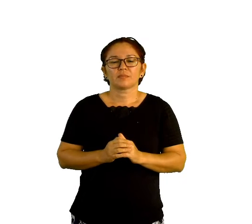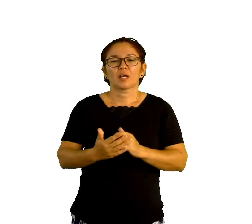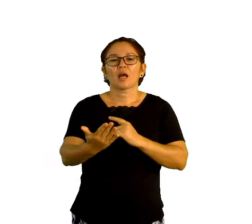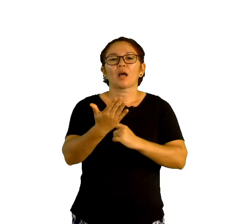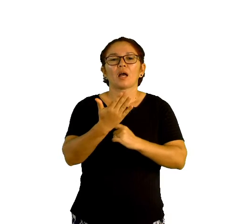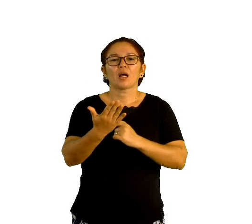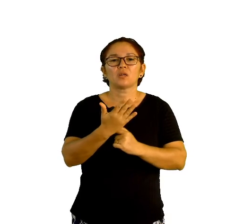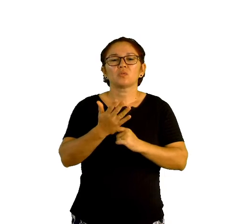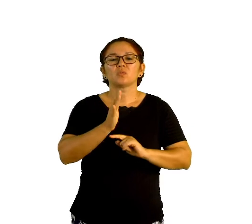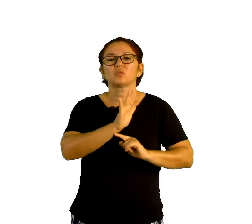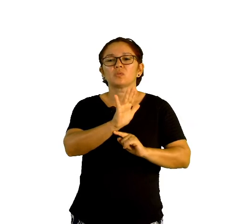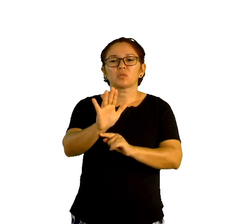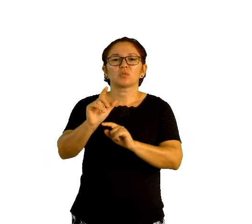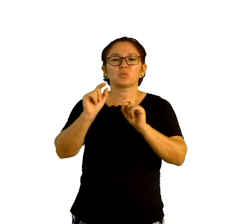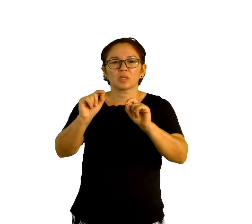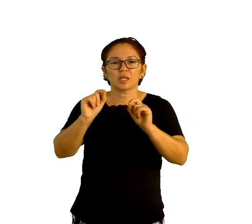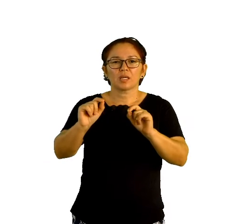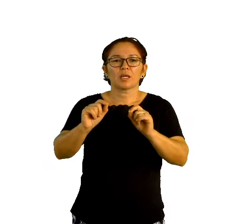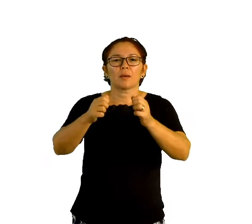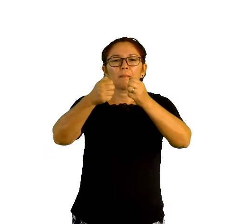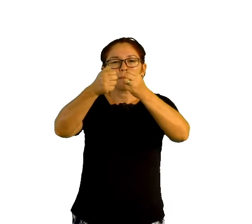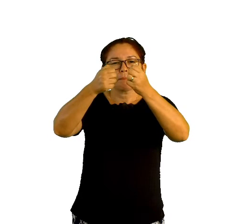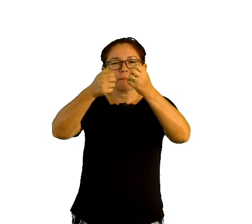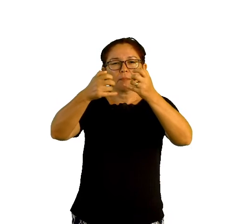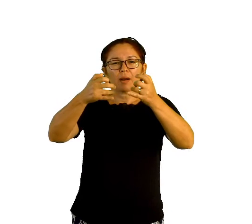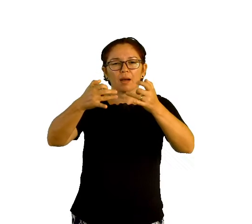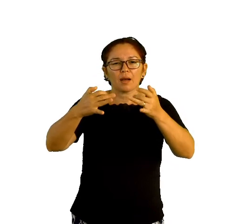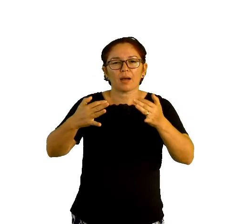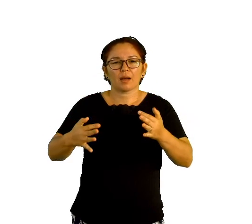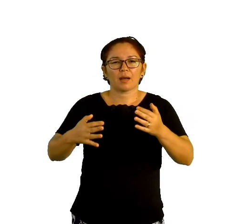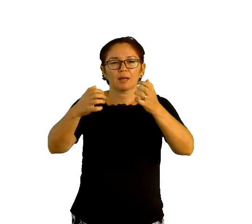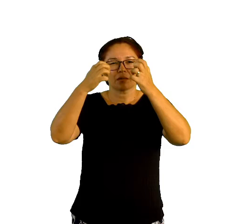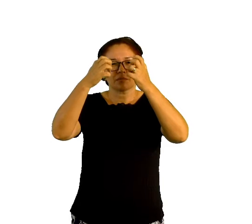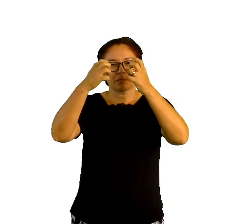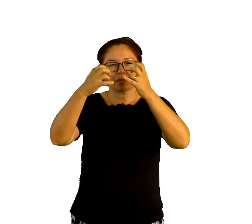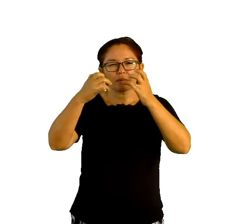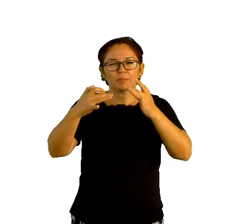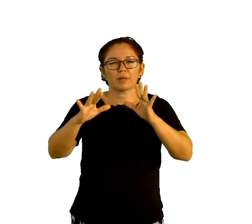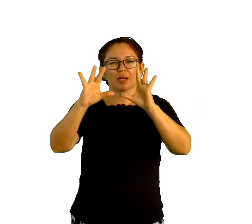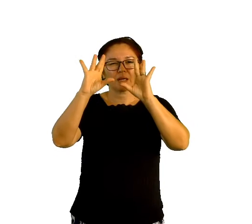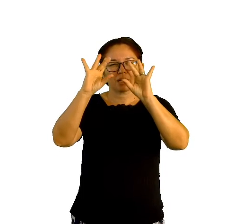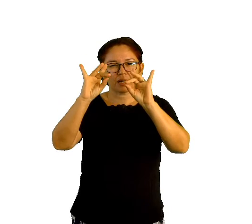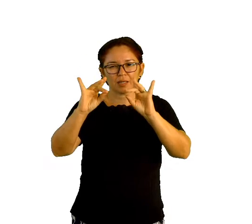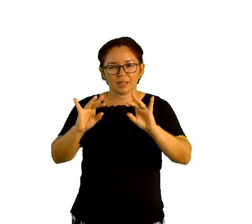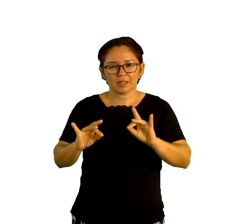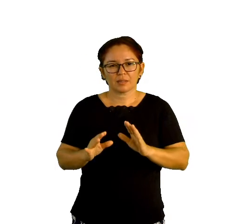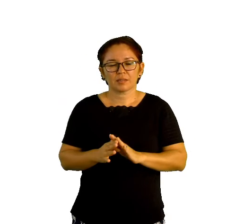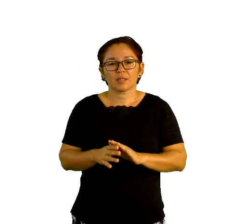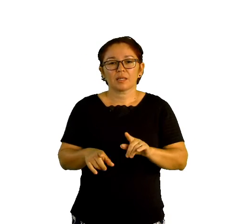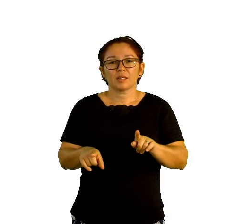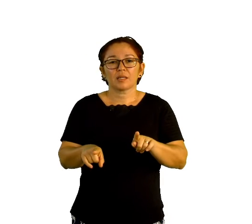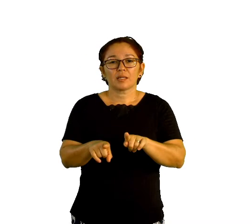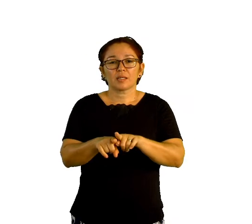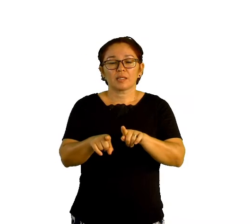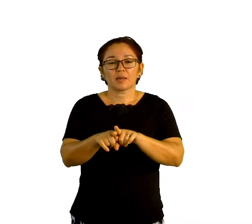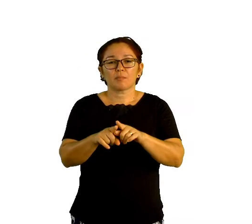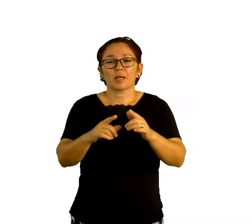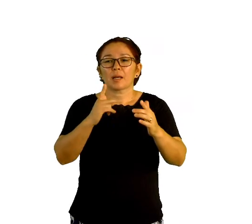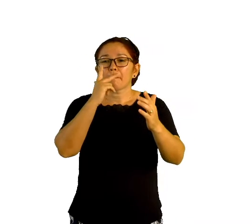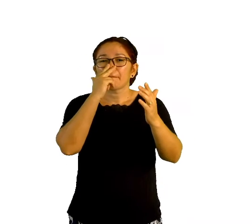vai trazer mais informações a respeito da notícia e o corpo da notícia que vai